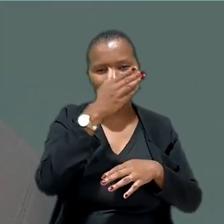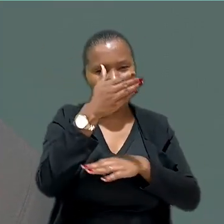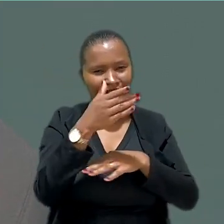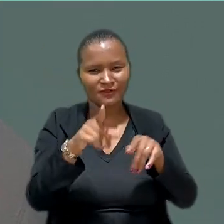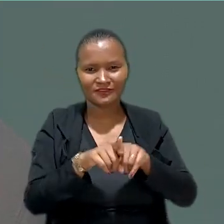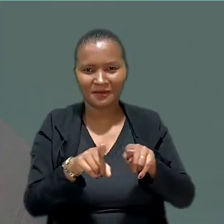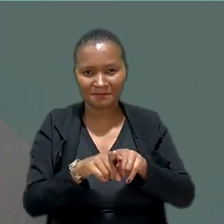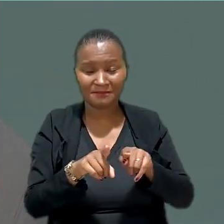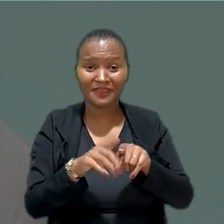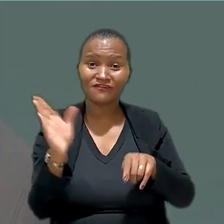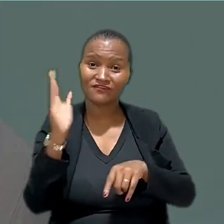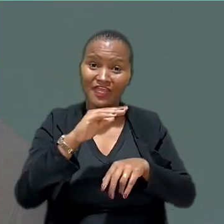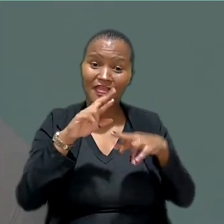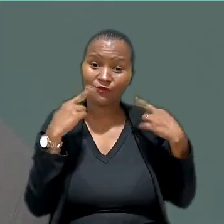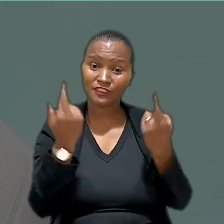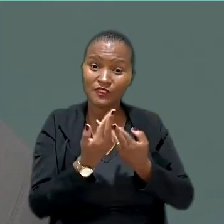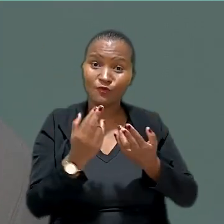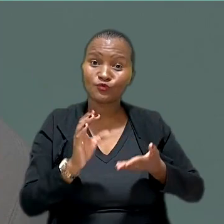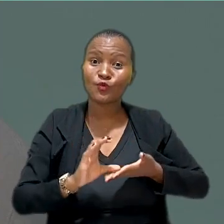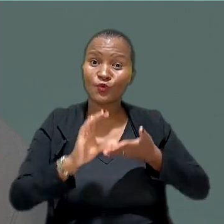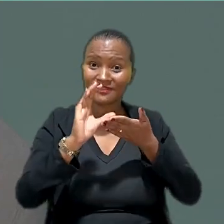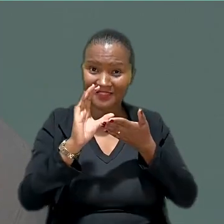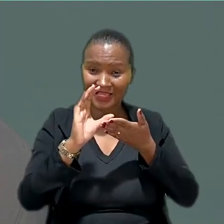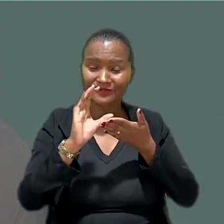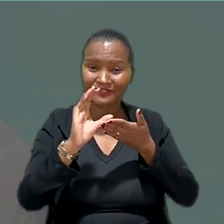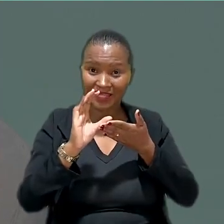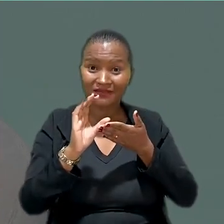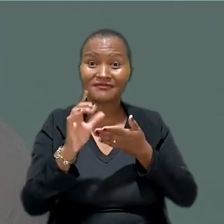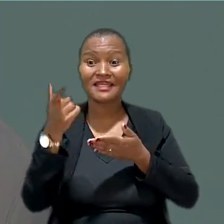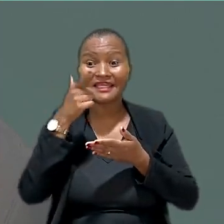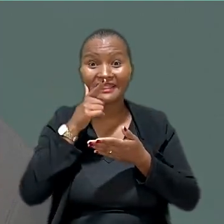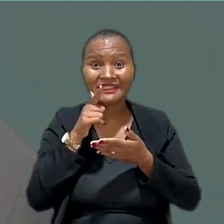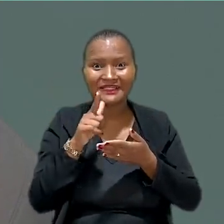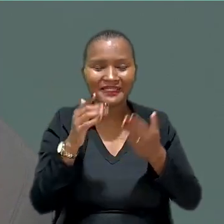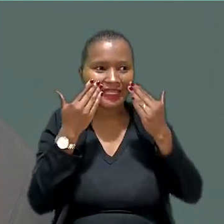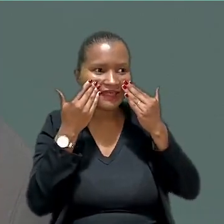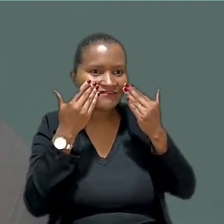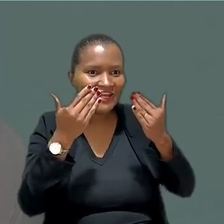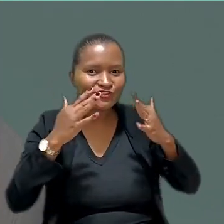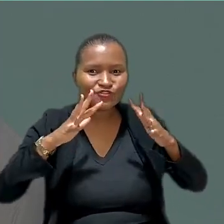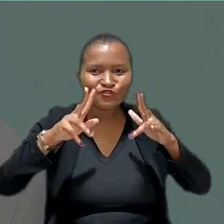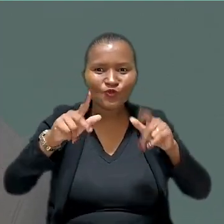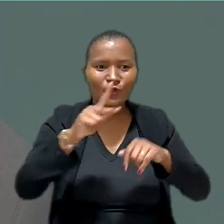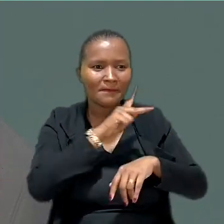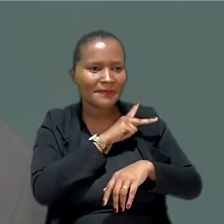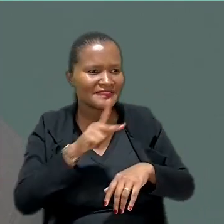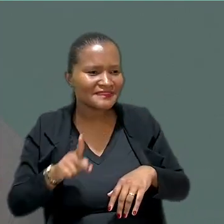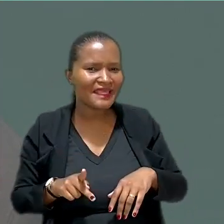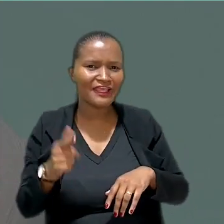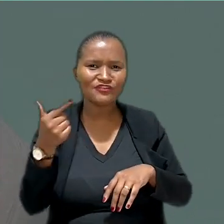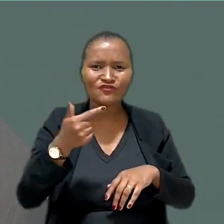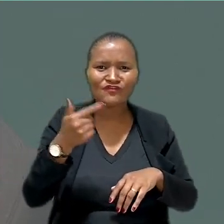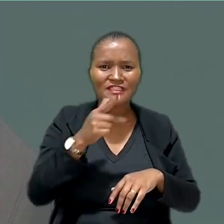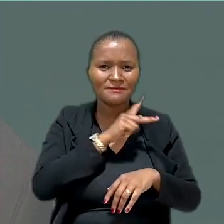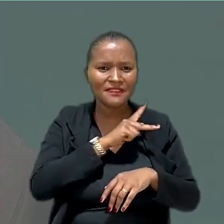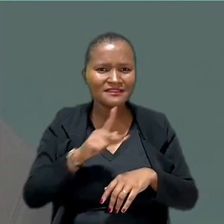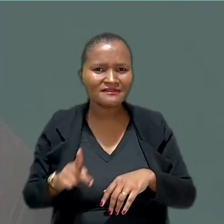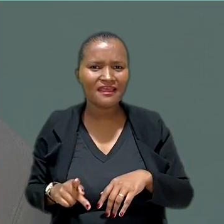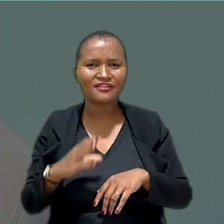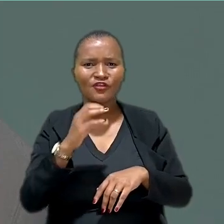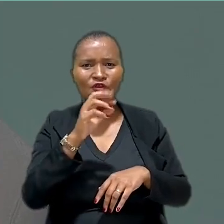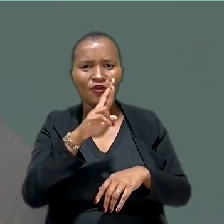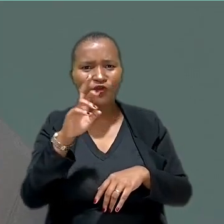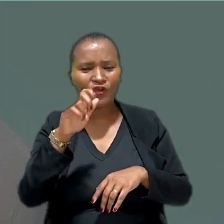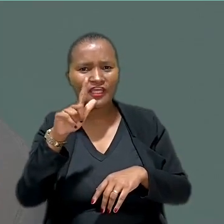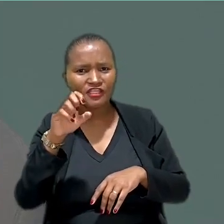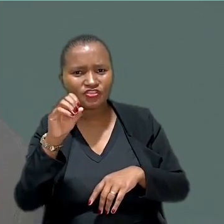Presidentes e Corregedores, e recebe perante os presidentes de tribunais, corregedores do Brasil inteiro, presidentes, vice-presidentes e corregedores, das mãos do